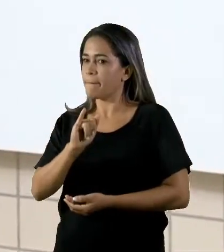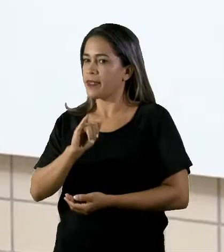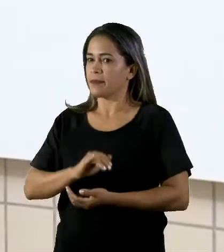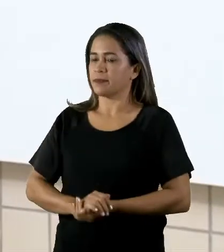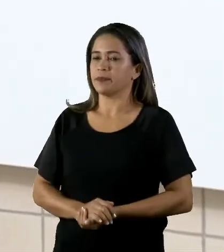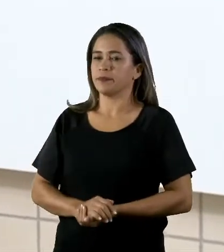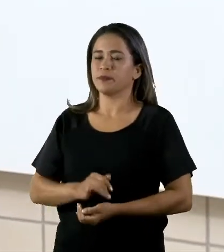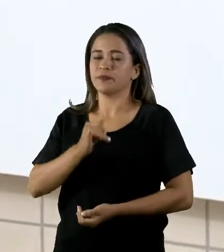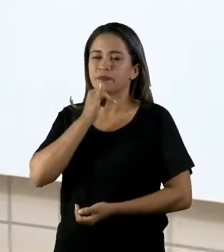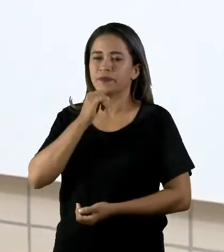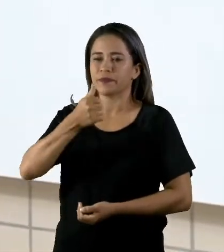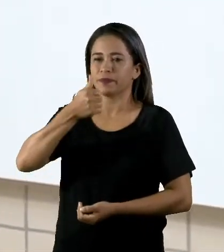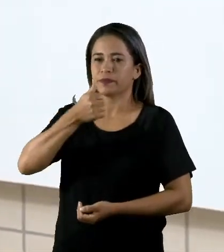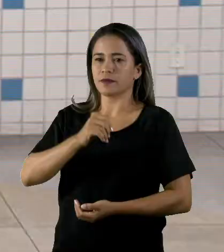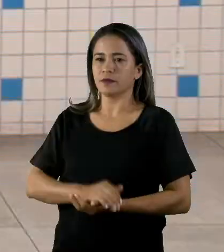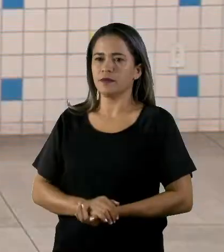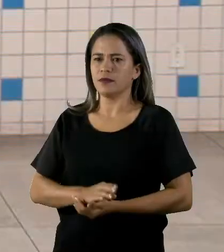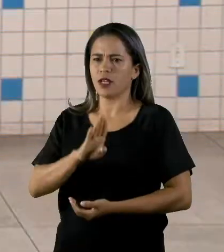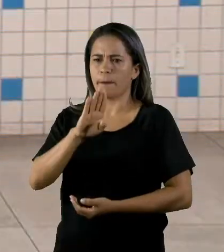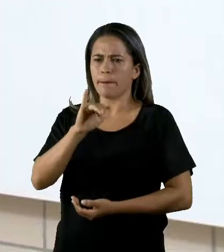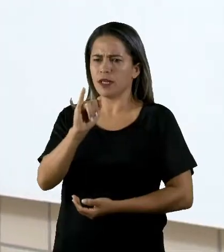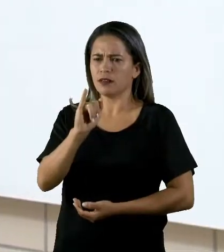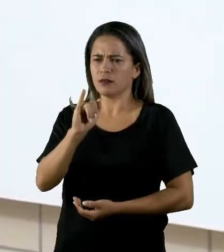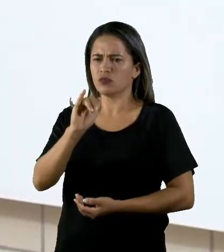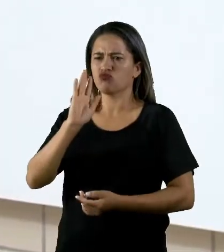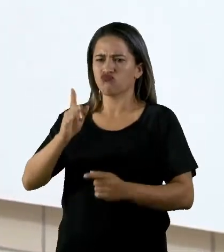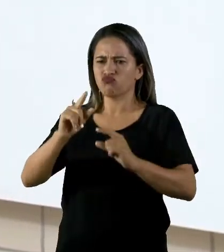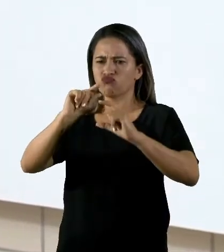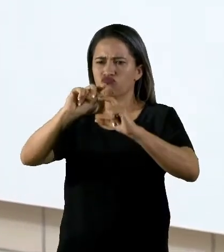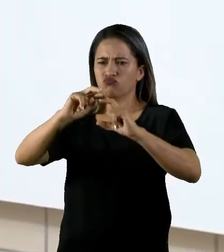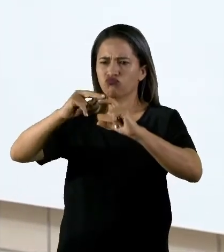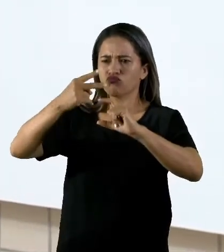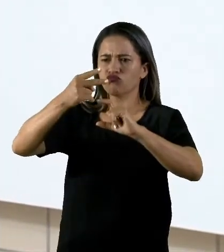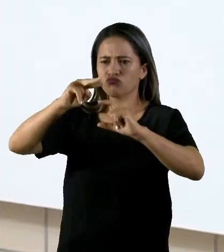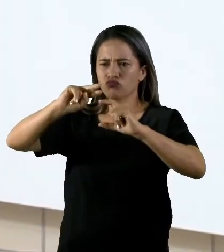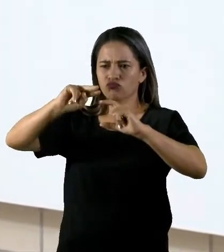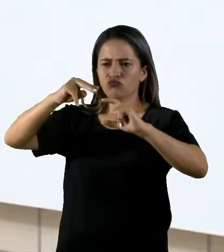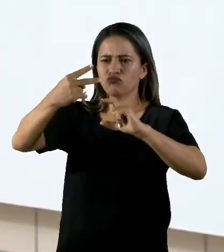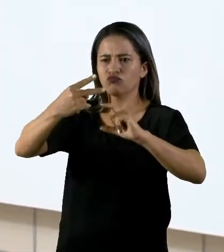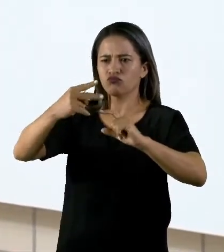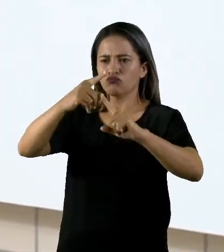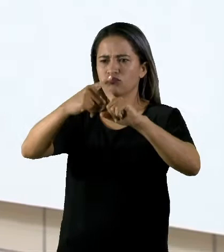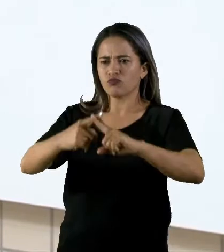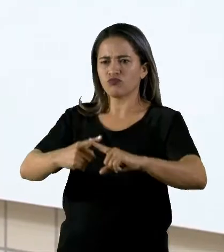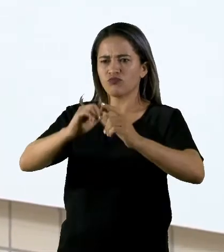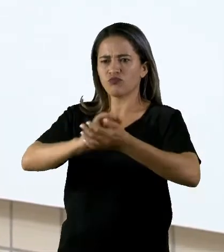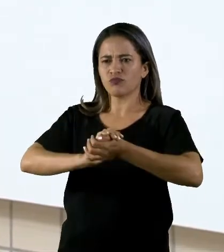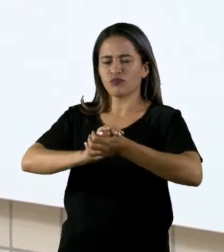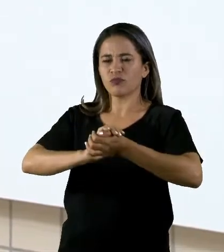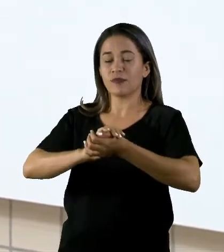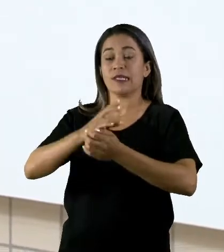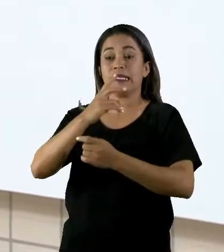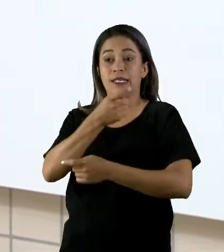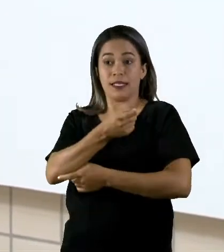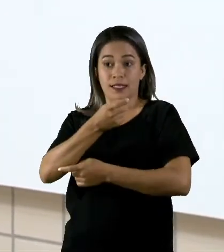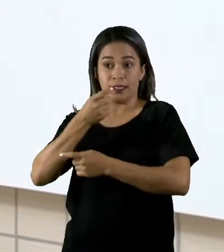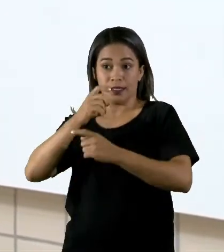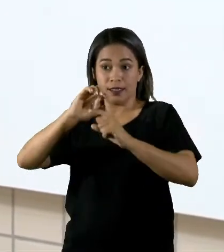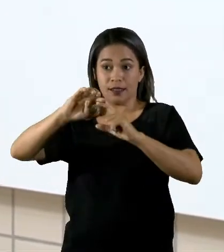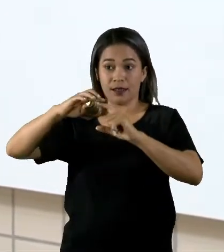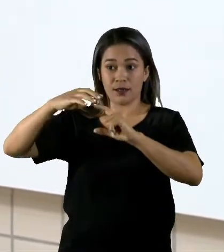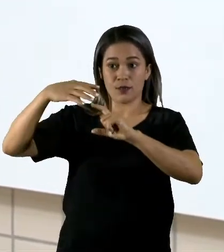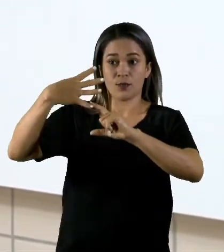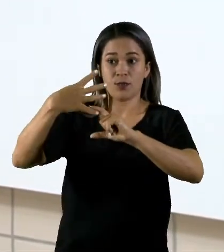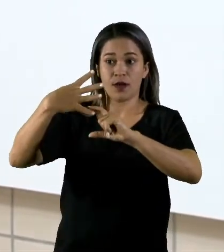exemplo, bi porque ela foi elevada ao quadrado 2 vezes. Então, observa bem, x à quarta menos